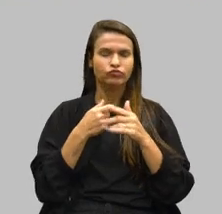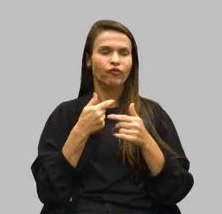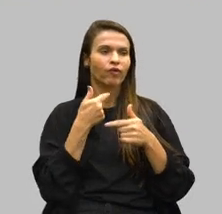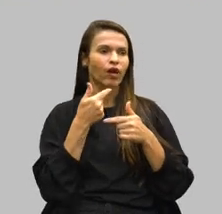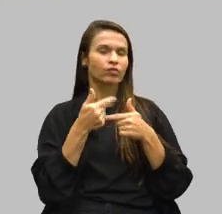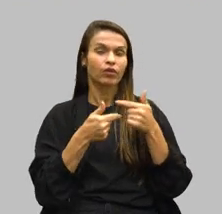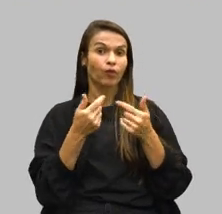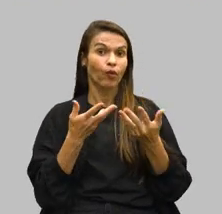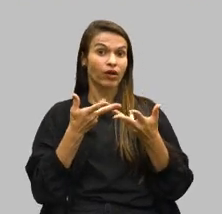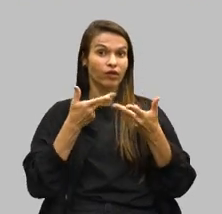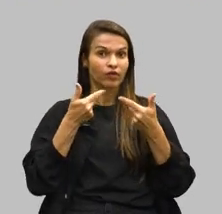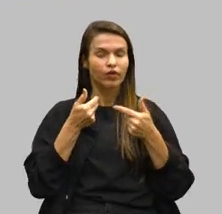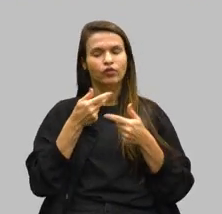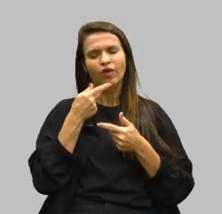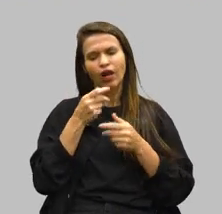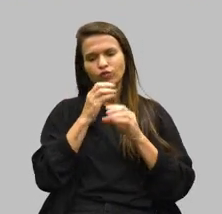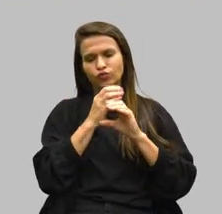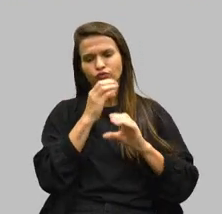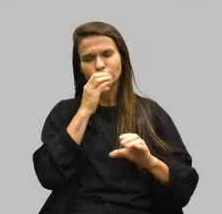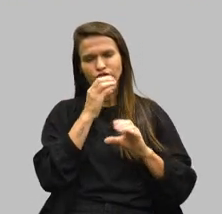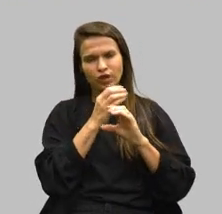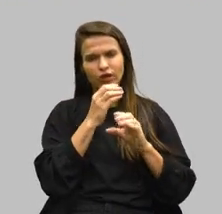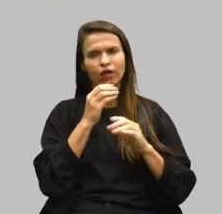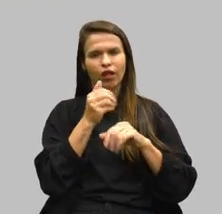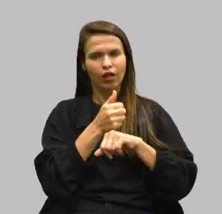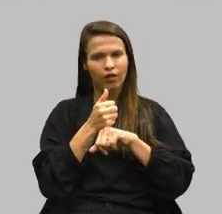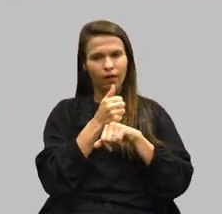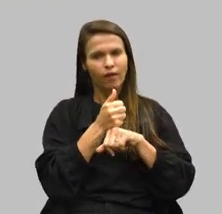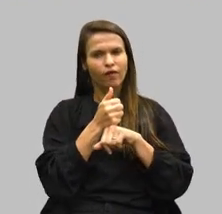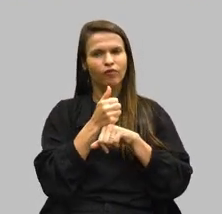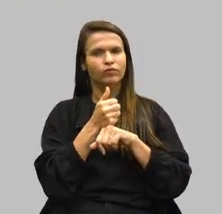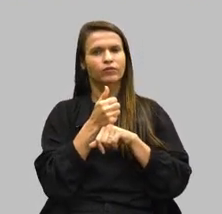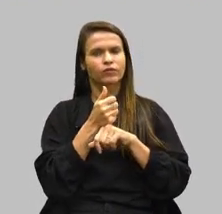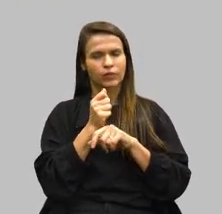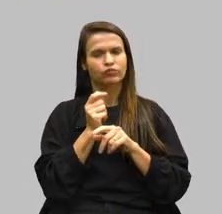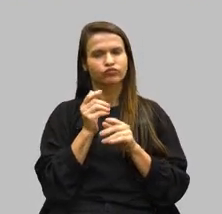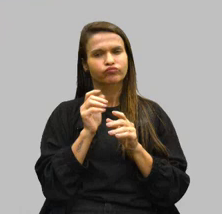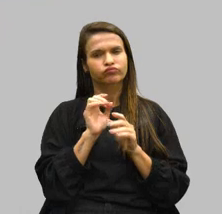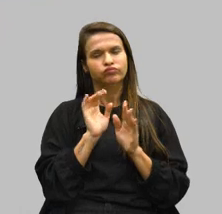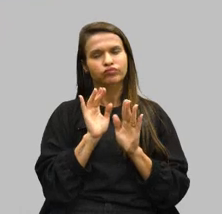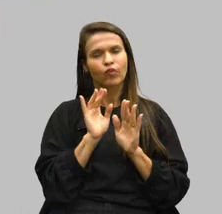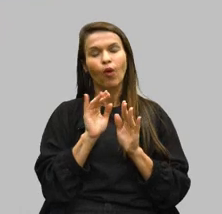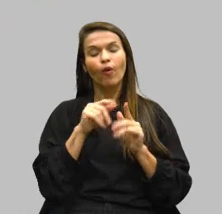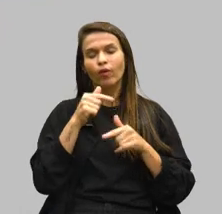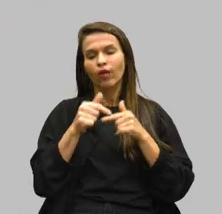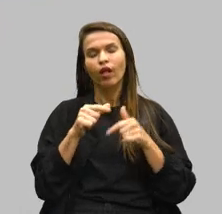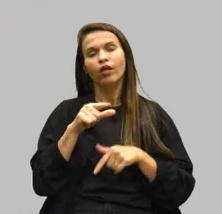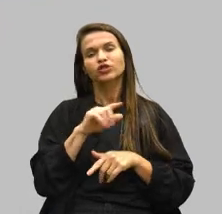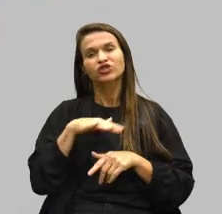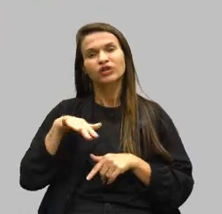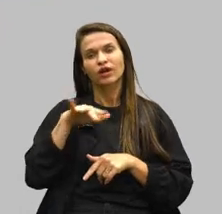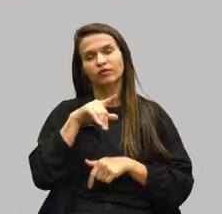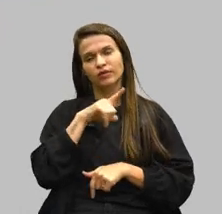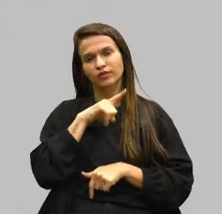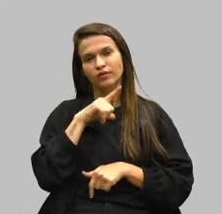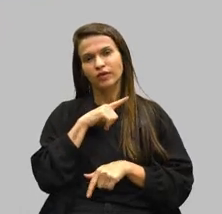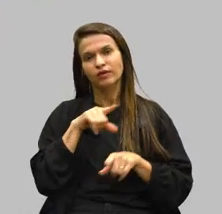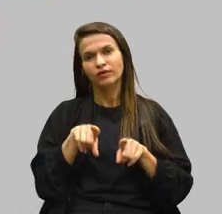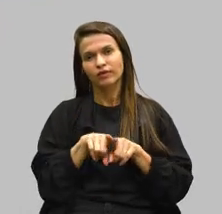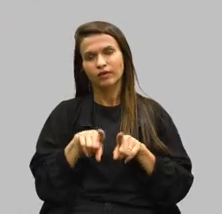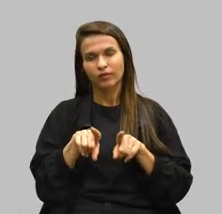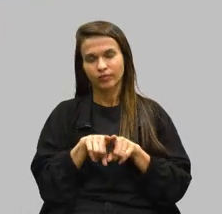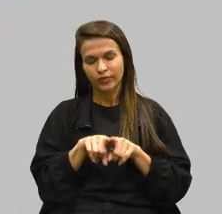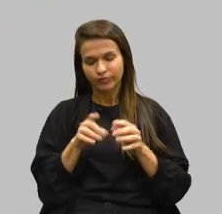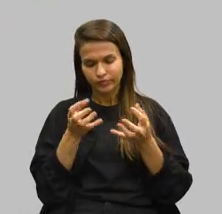tô falando do engenheiro daquele emprego mais específico tô falando do emprego em geral que tem também eh